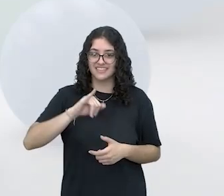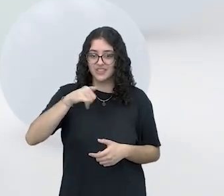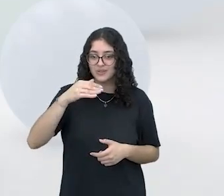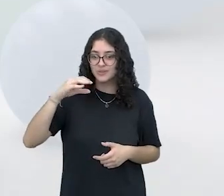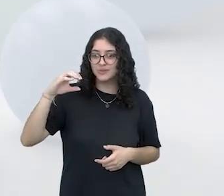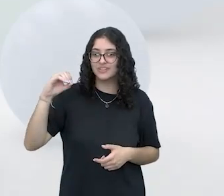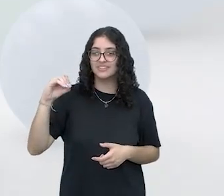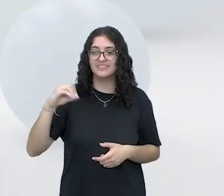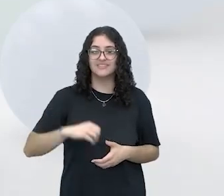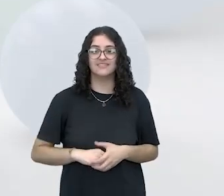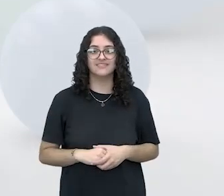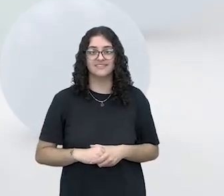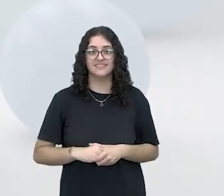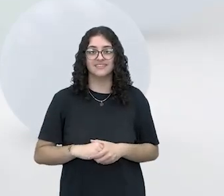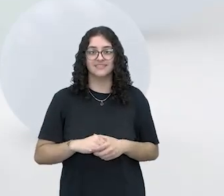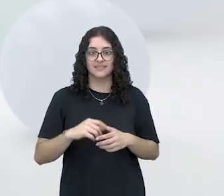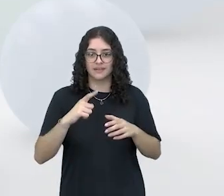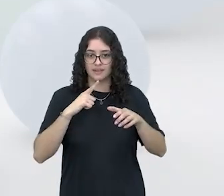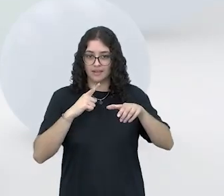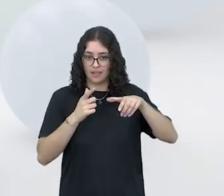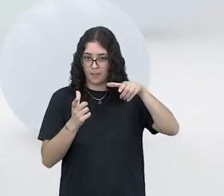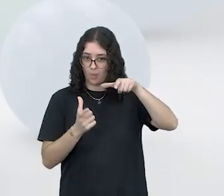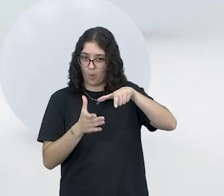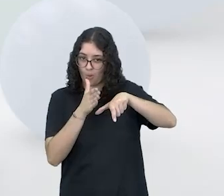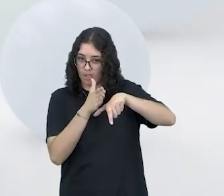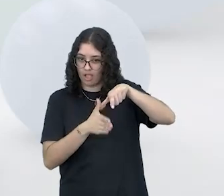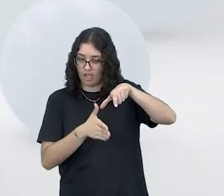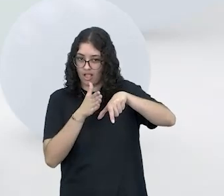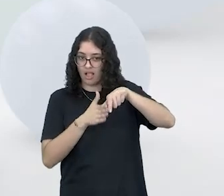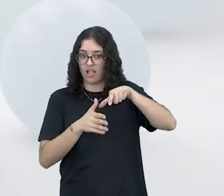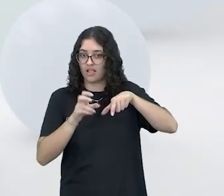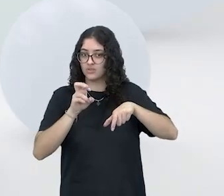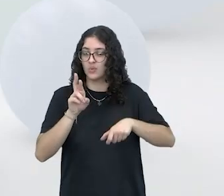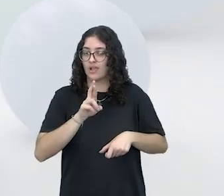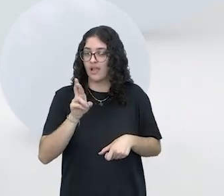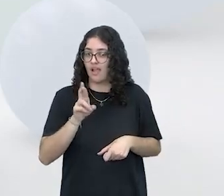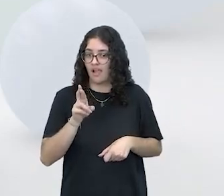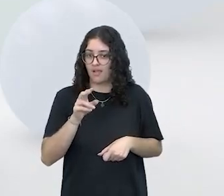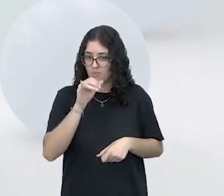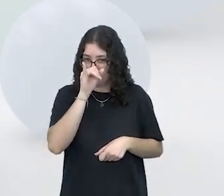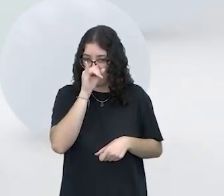João. Mortadela nós colocamos 5, né, aquela hora.